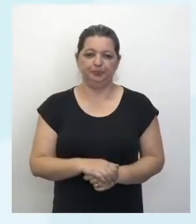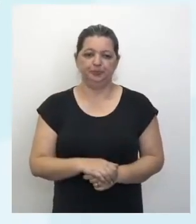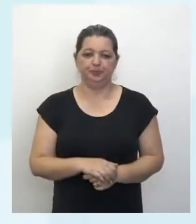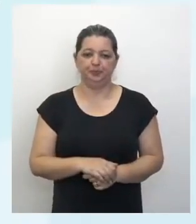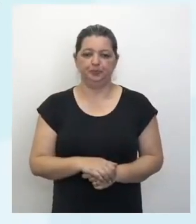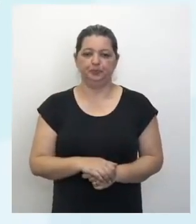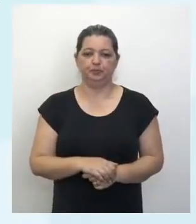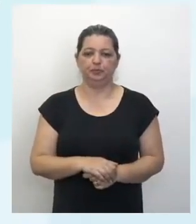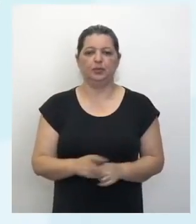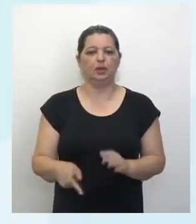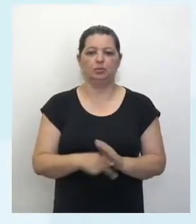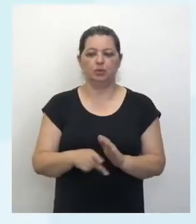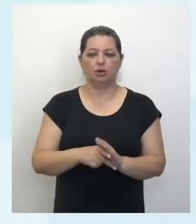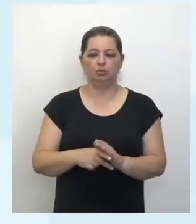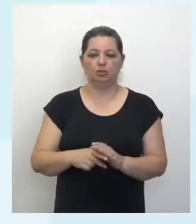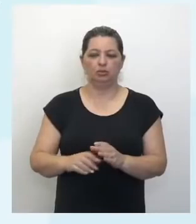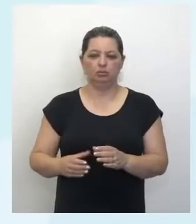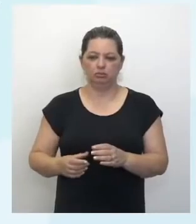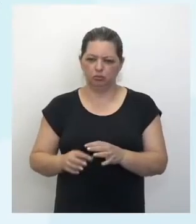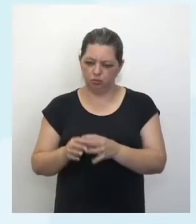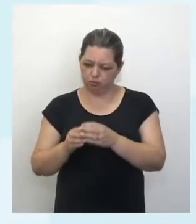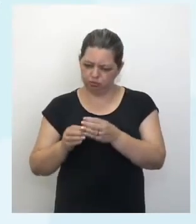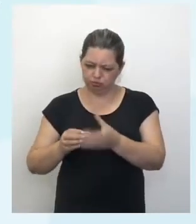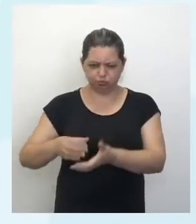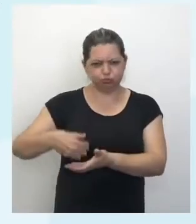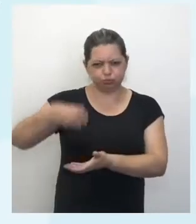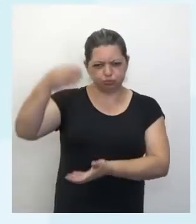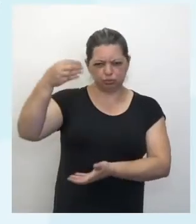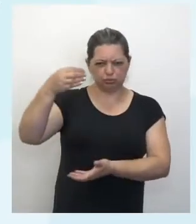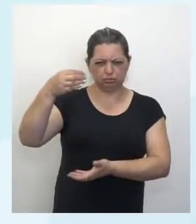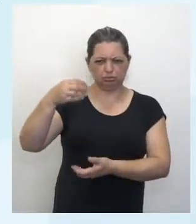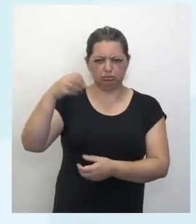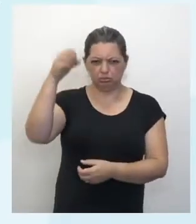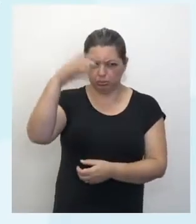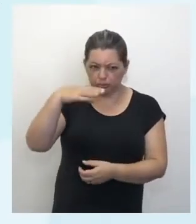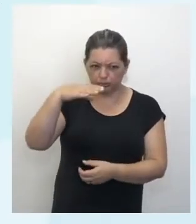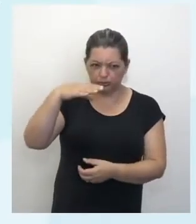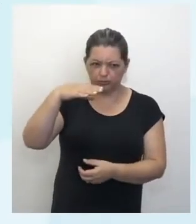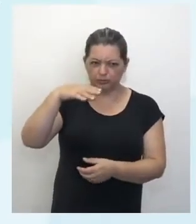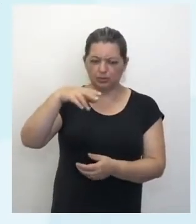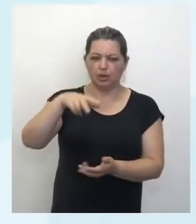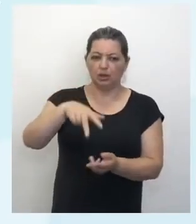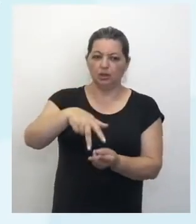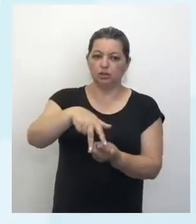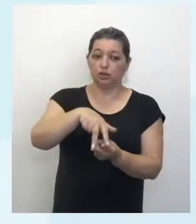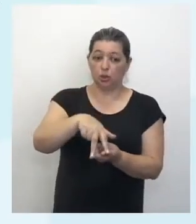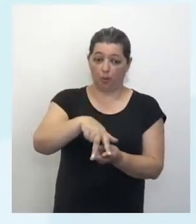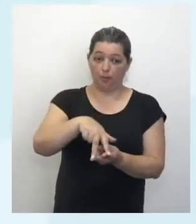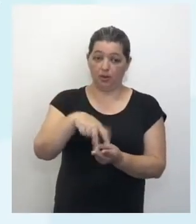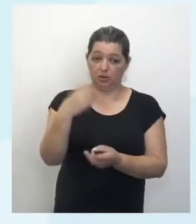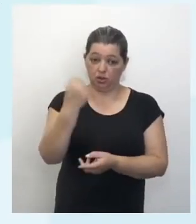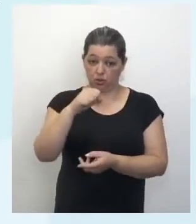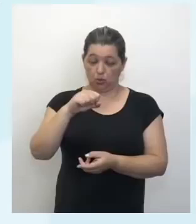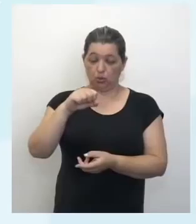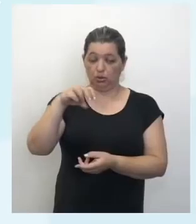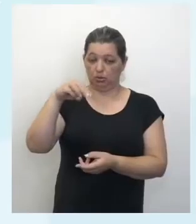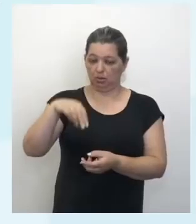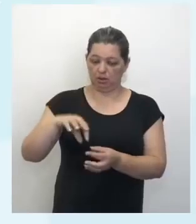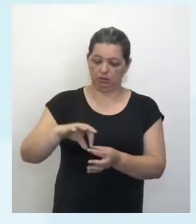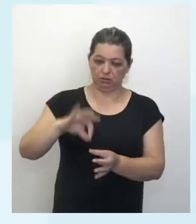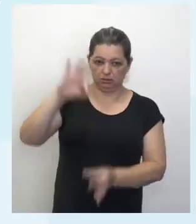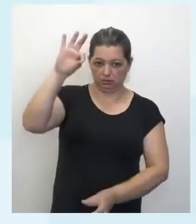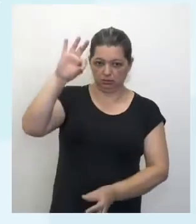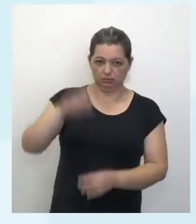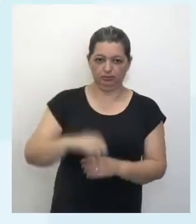do dia, um poste de altura desconhecida projeta uma sombra de 8 metros no chão. Para determinar a